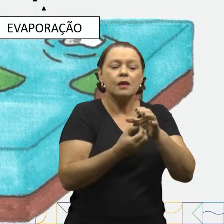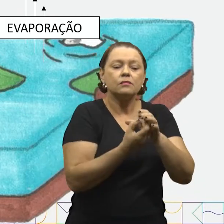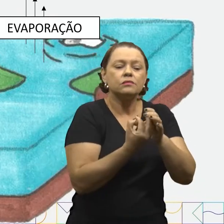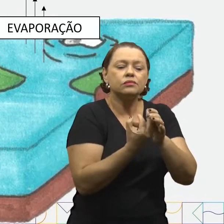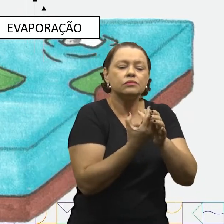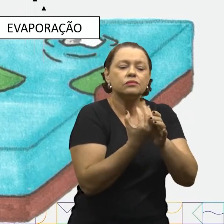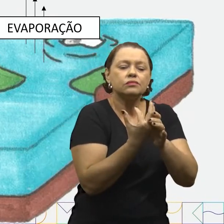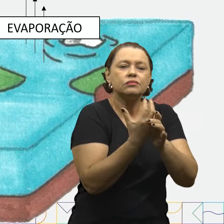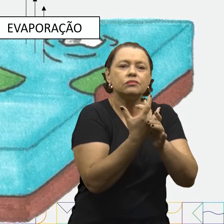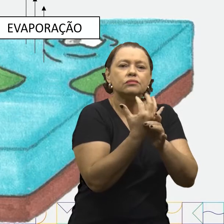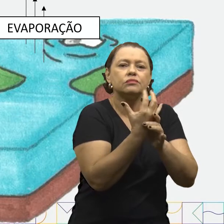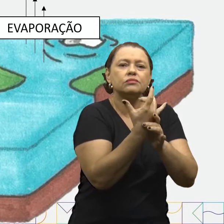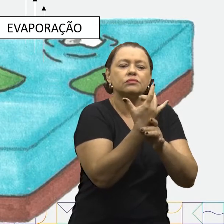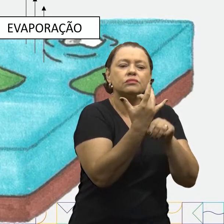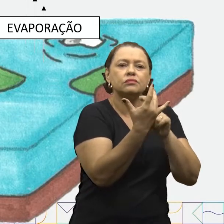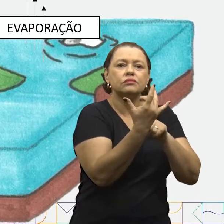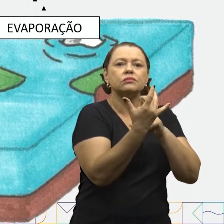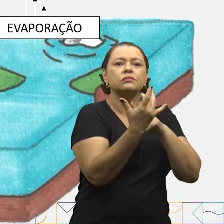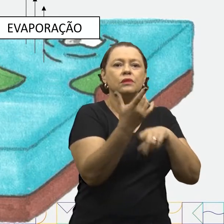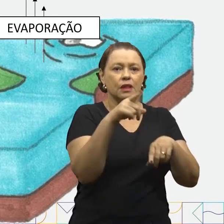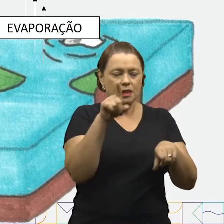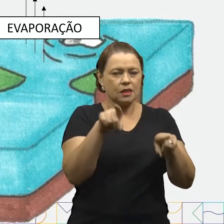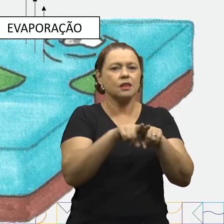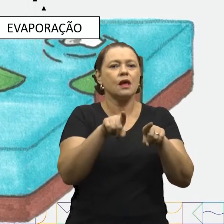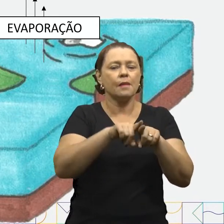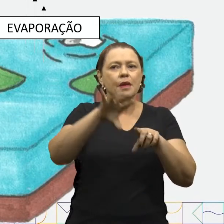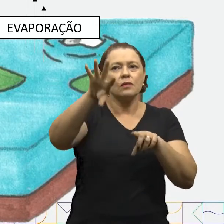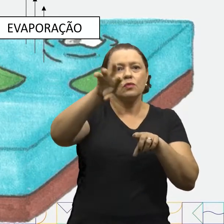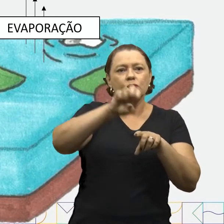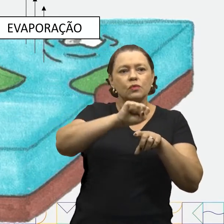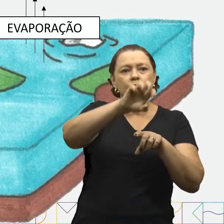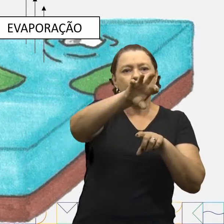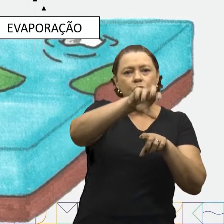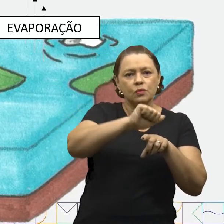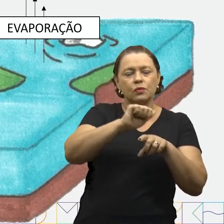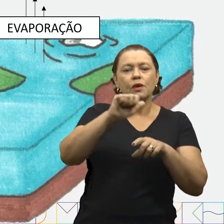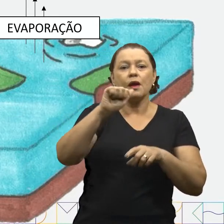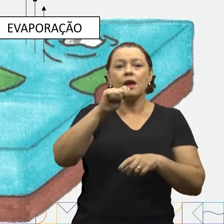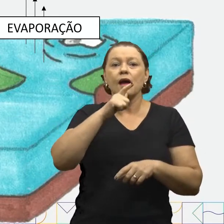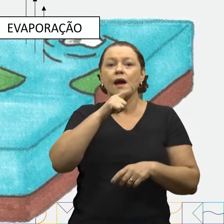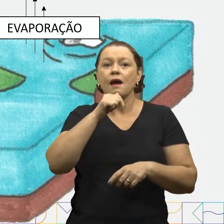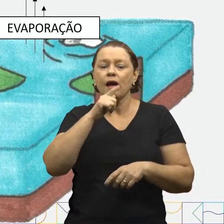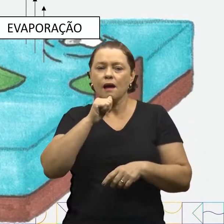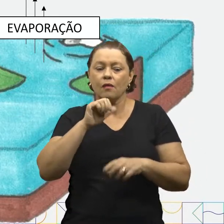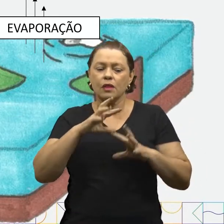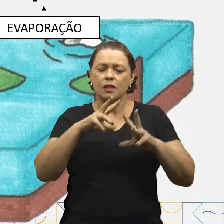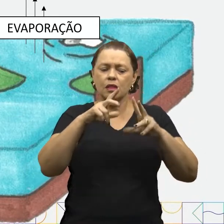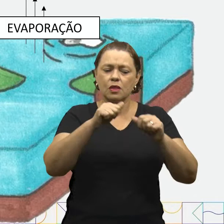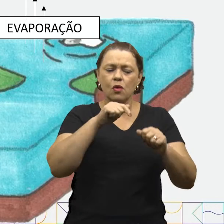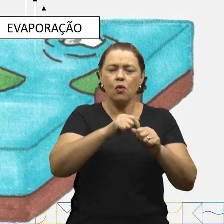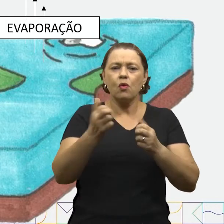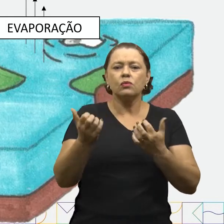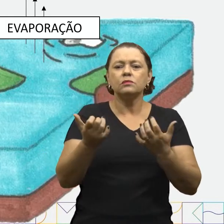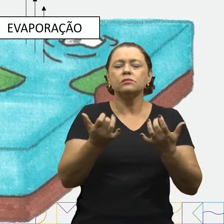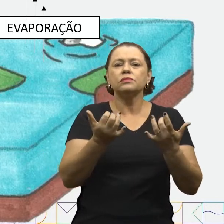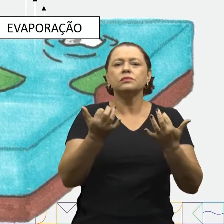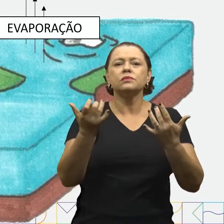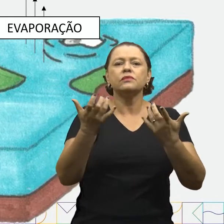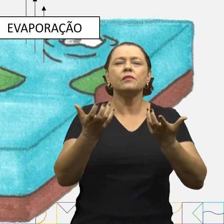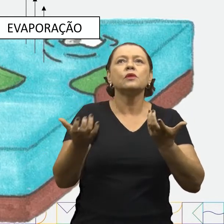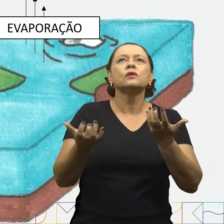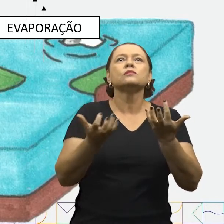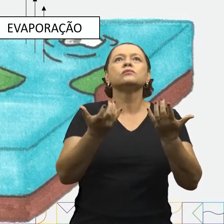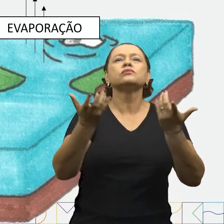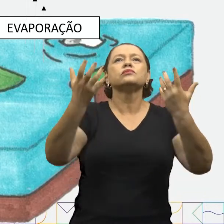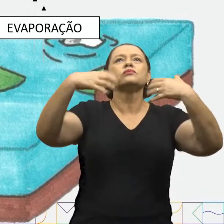da transpiração que realizam. Todo esse vapor de água sobe na atmosfera e